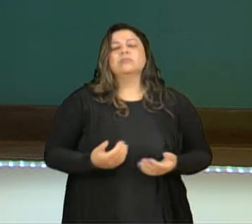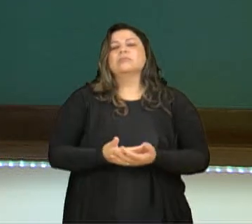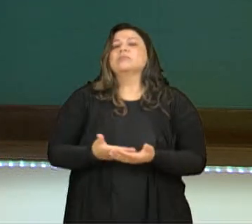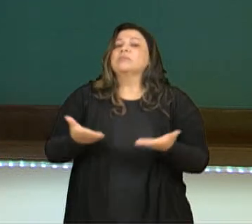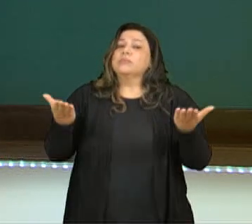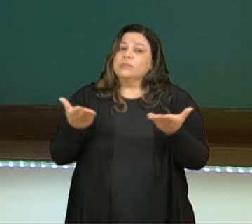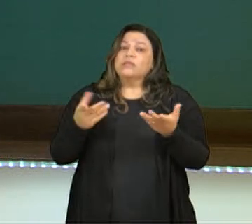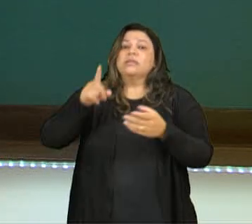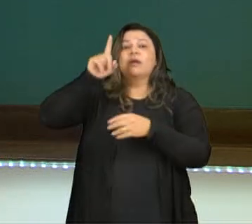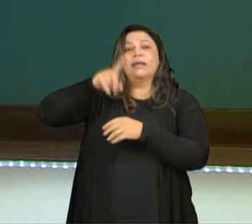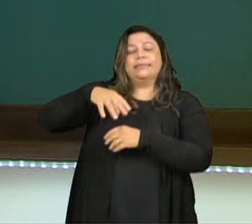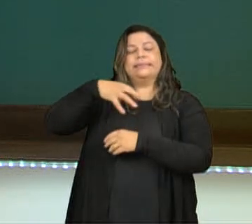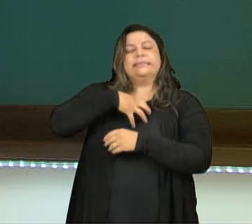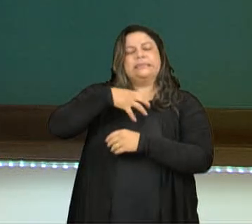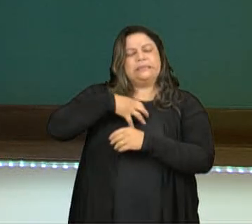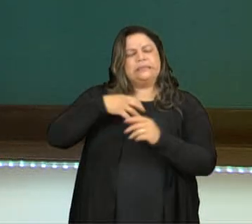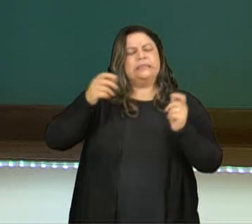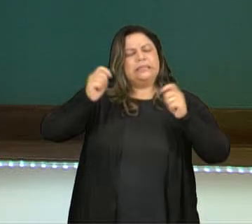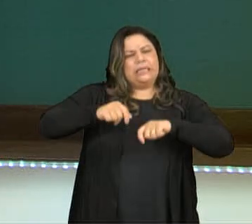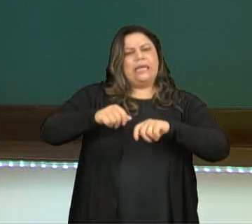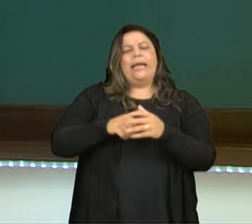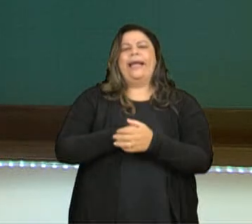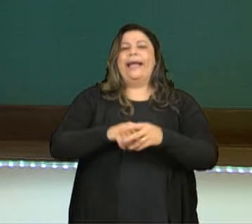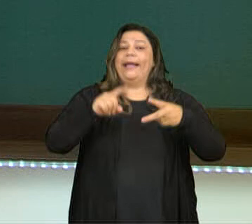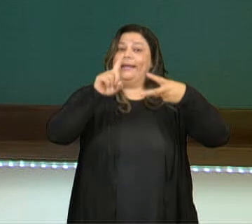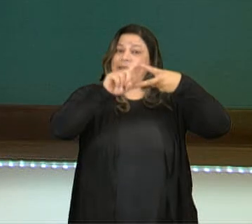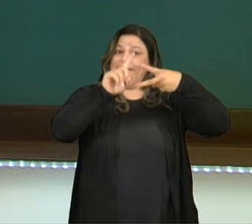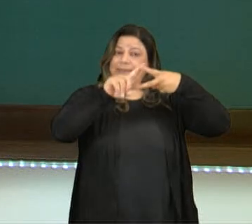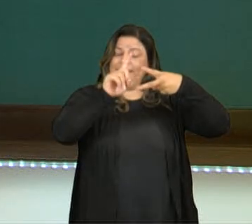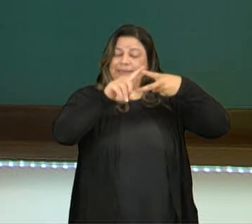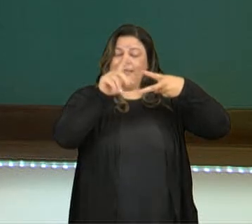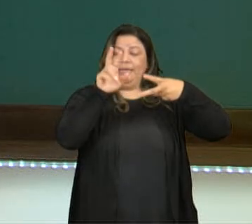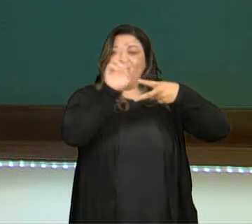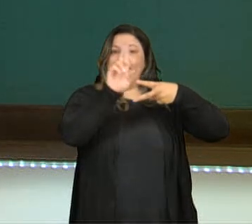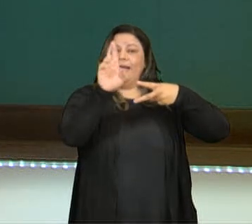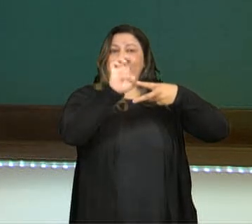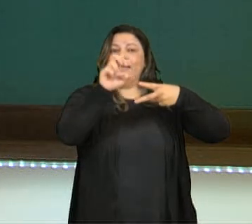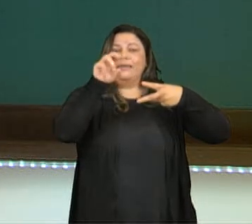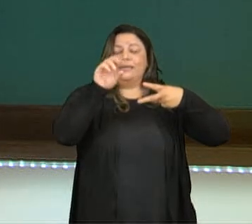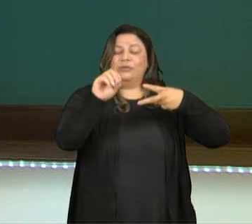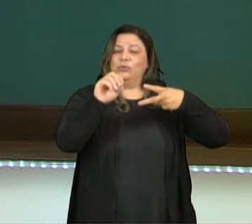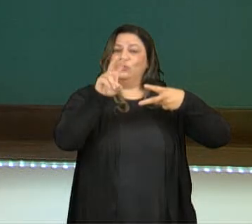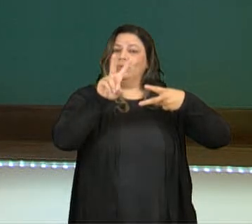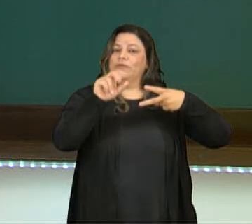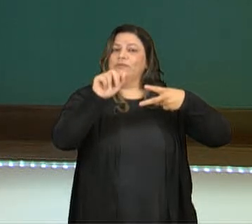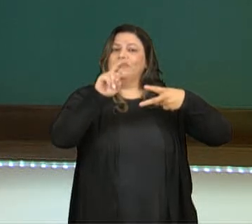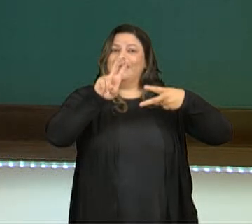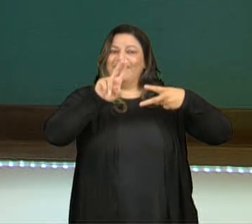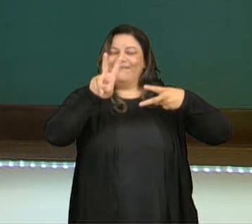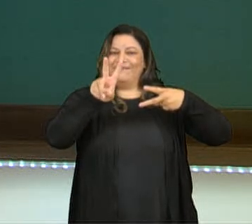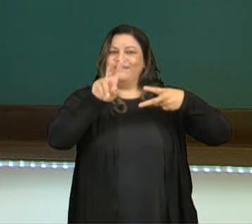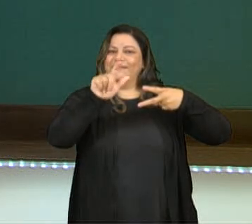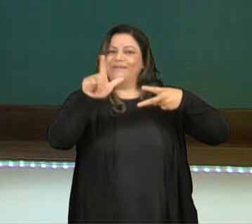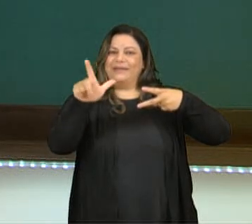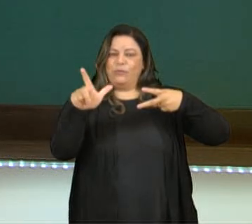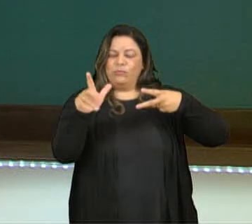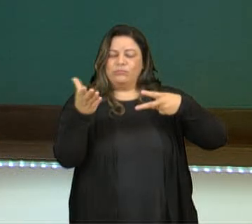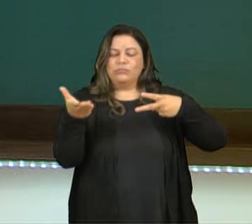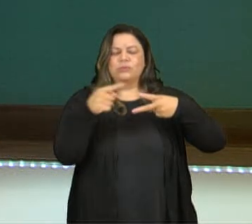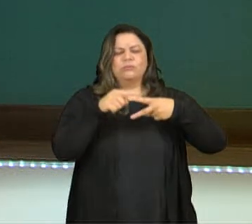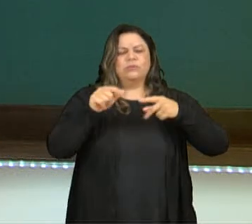Nesse sentido, a gente diz que ele é um recurso renovável, que se renova dentro daquela ideia